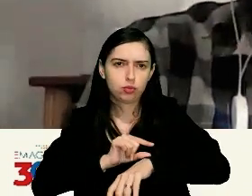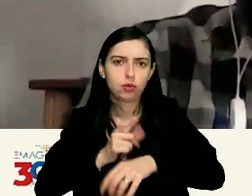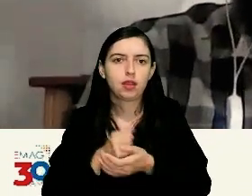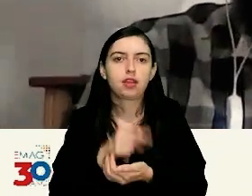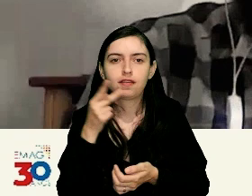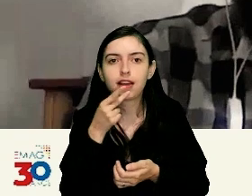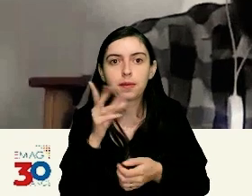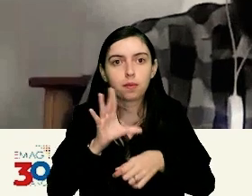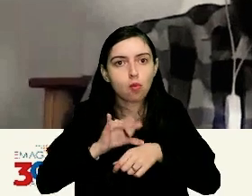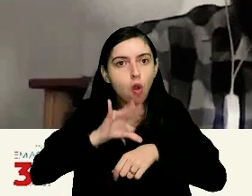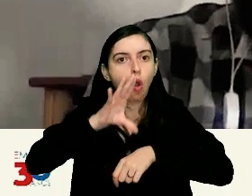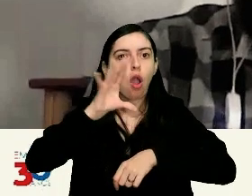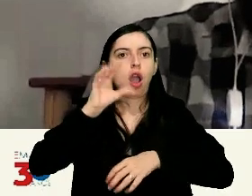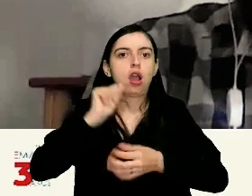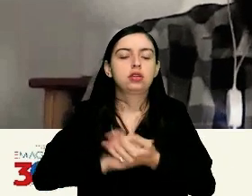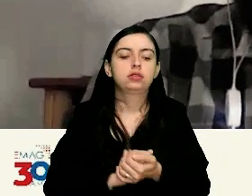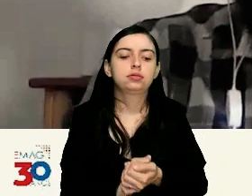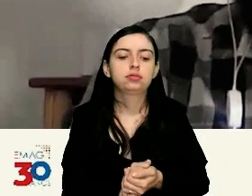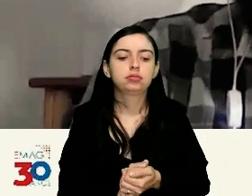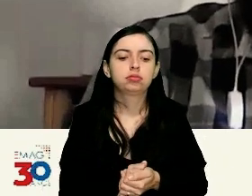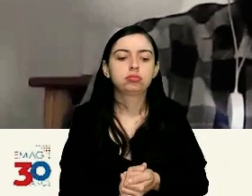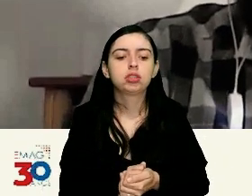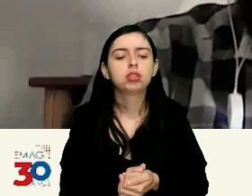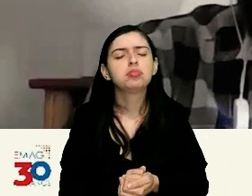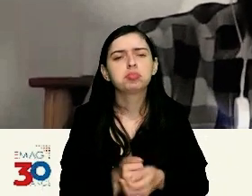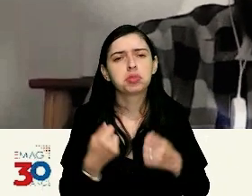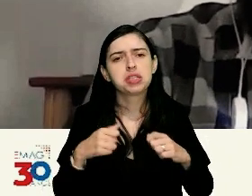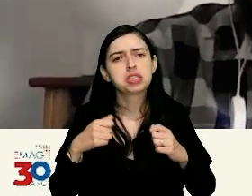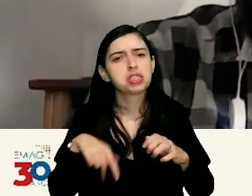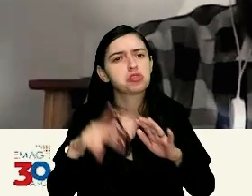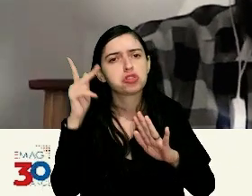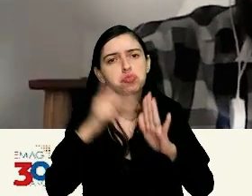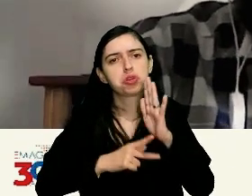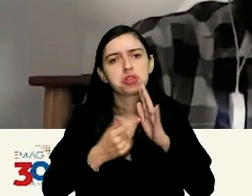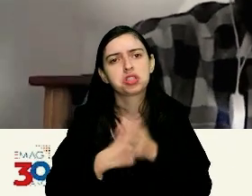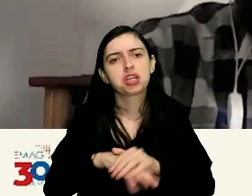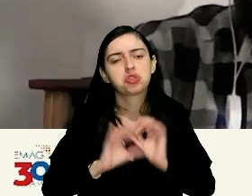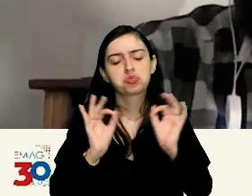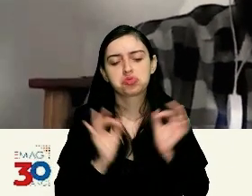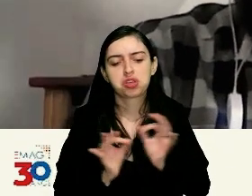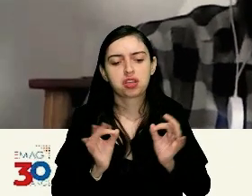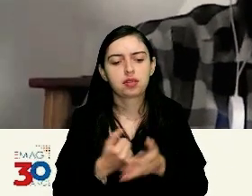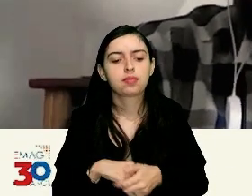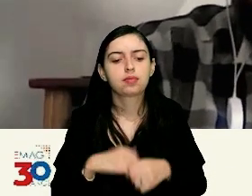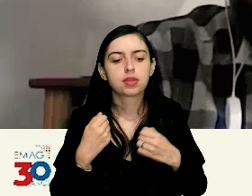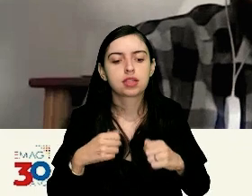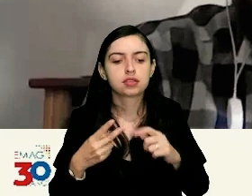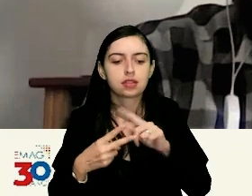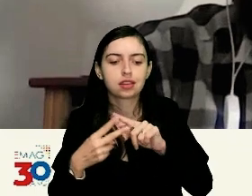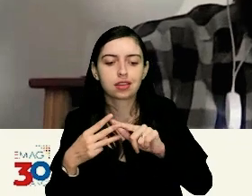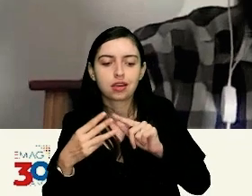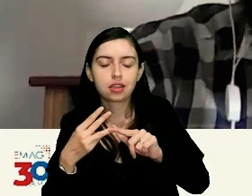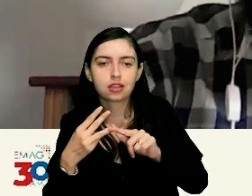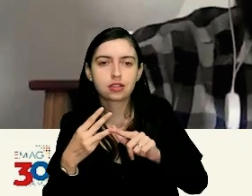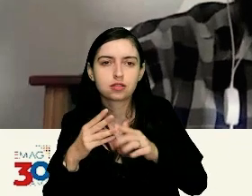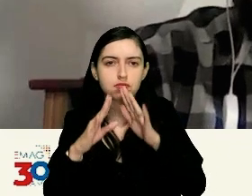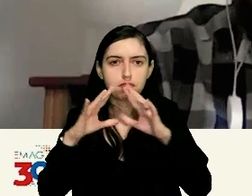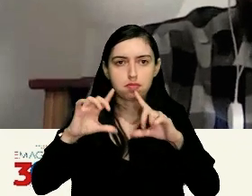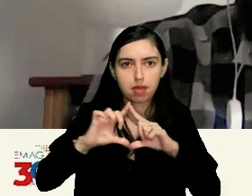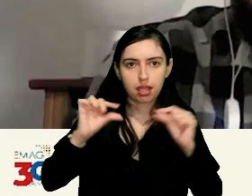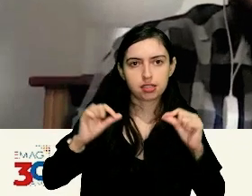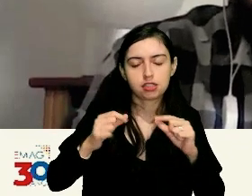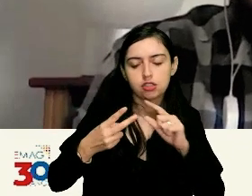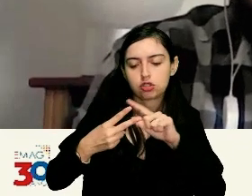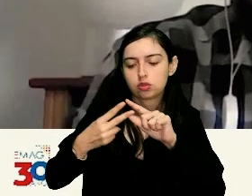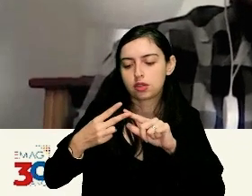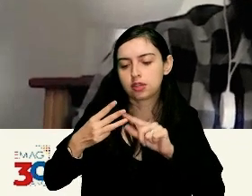eu acho que a gente precisa de ações concretas, né? Assim, e algumas ações concretas, assim, a gente precisa de 3 pilares de pessoas que se envolvam nisso. A gente precisa da